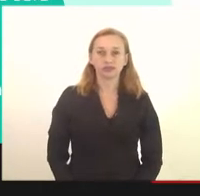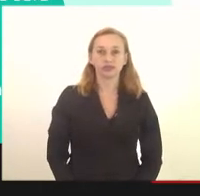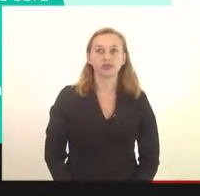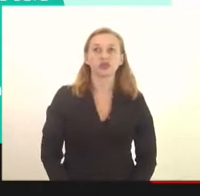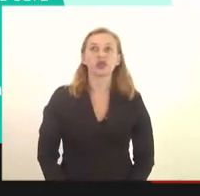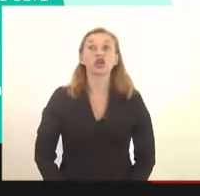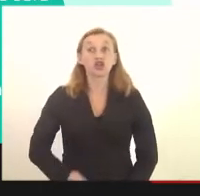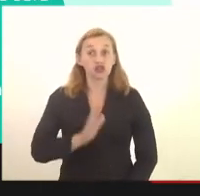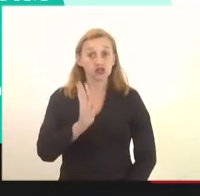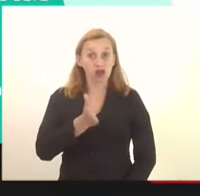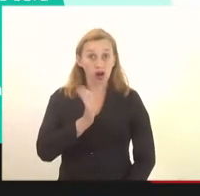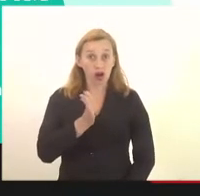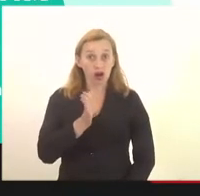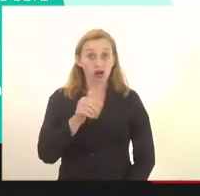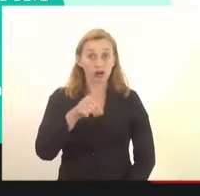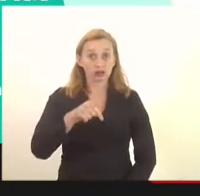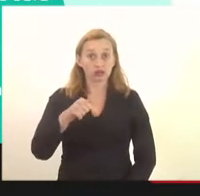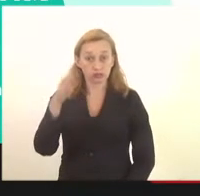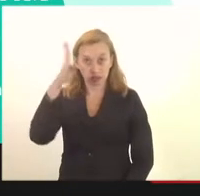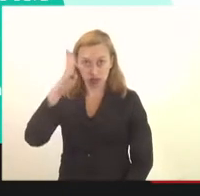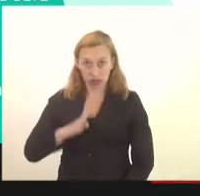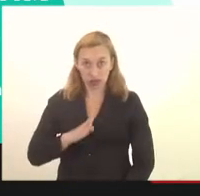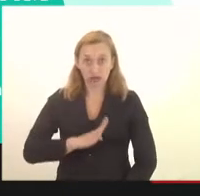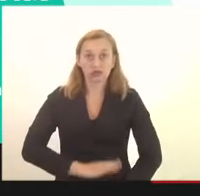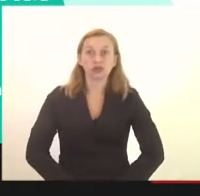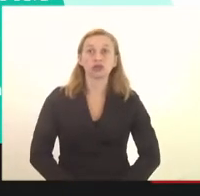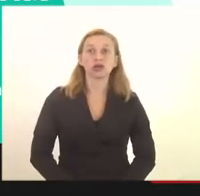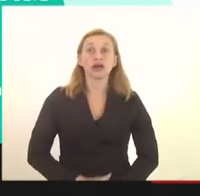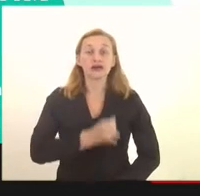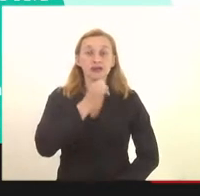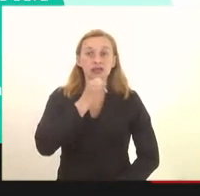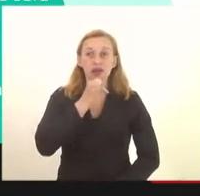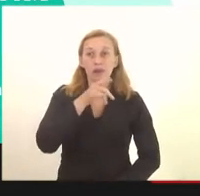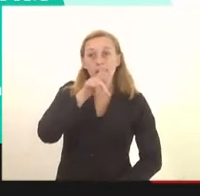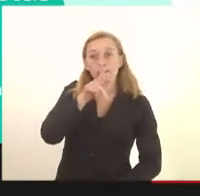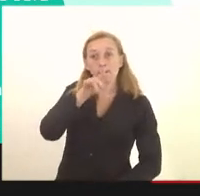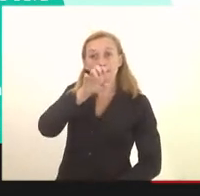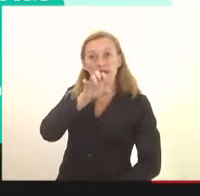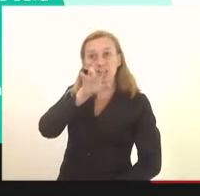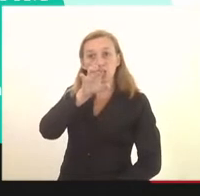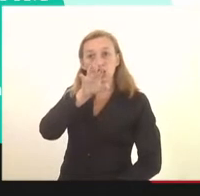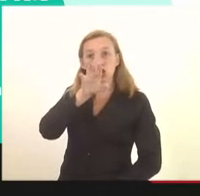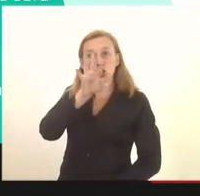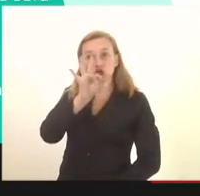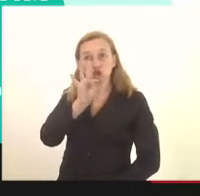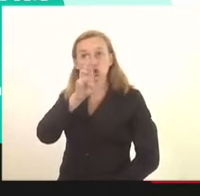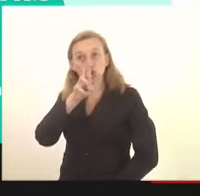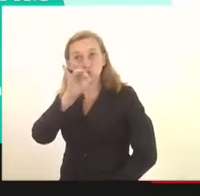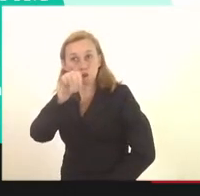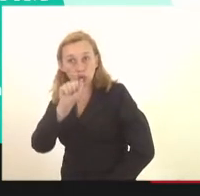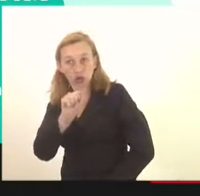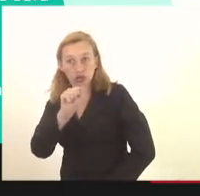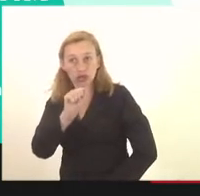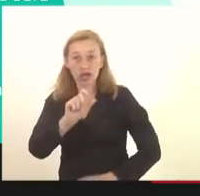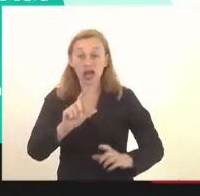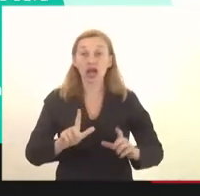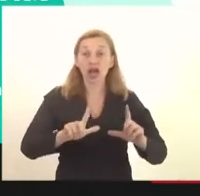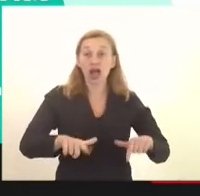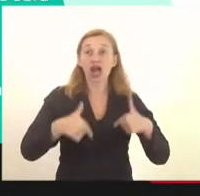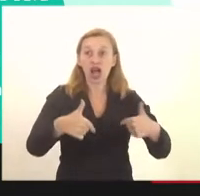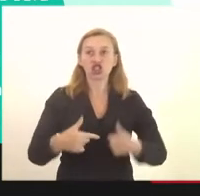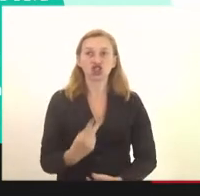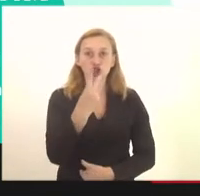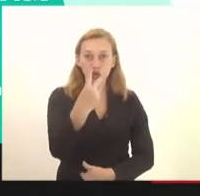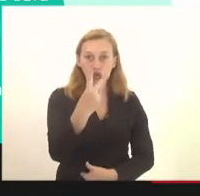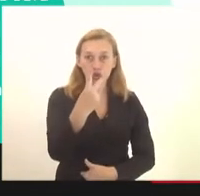está aqui no Brasil. Por exemplo, a Petronas ela é operadora de dois blocos, o bloco 661 e o 715, onde a